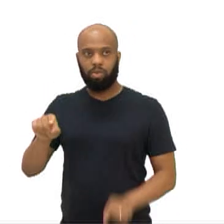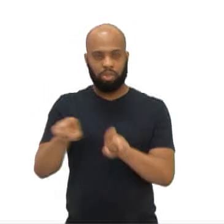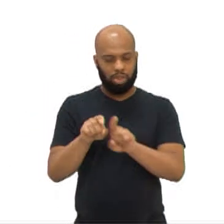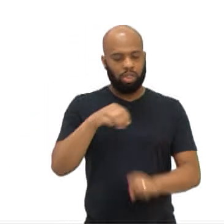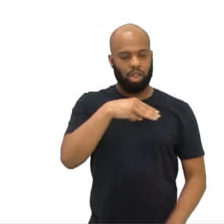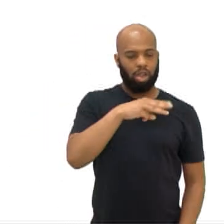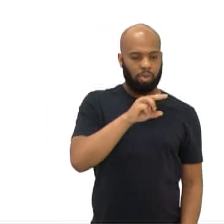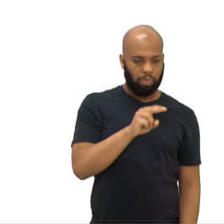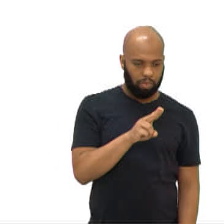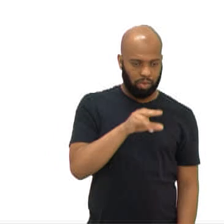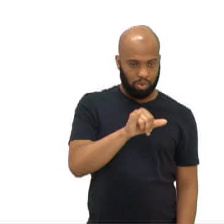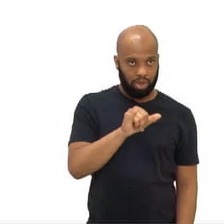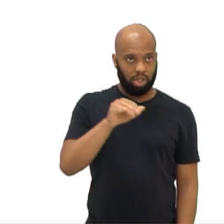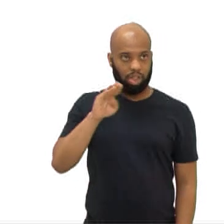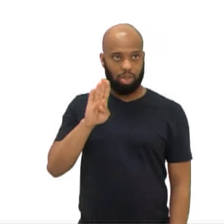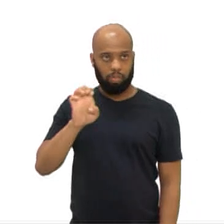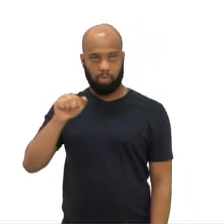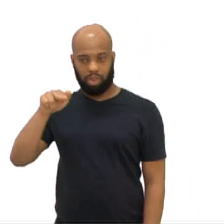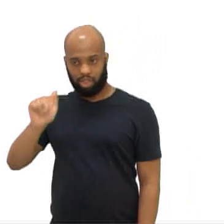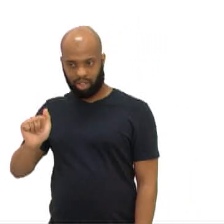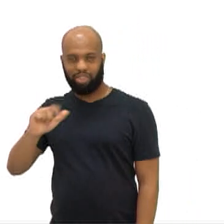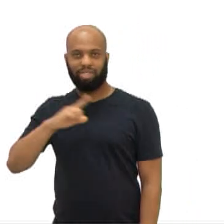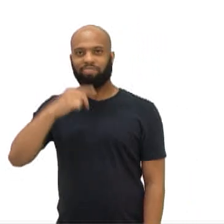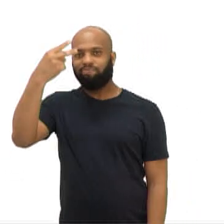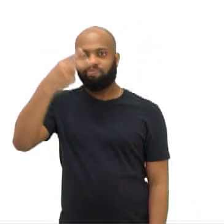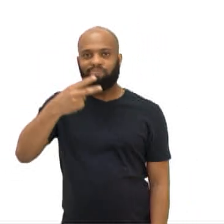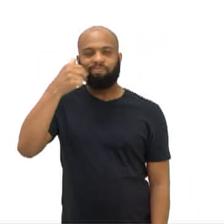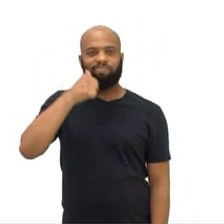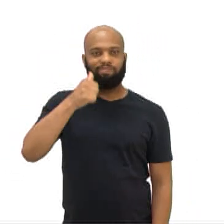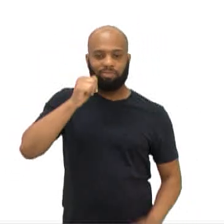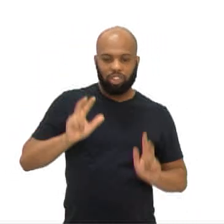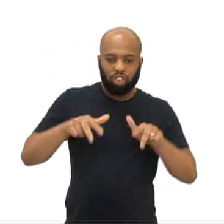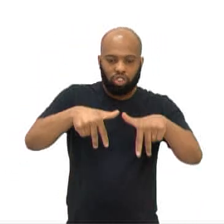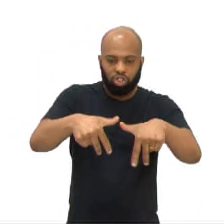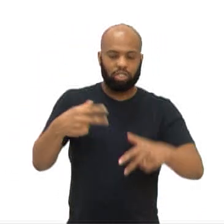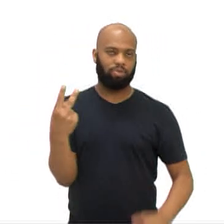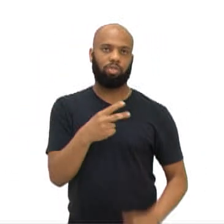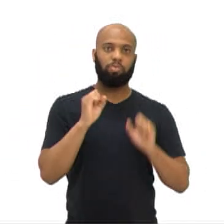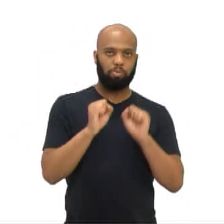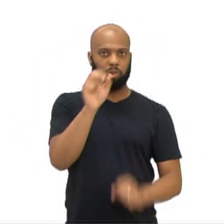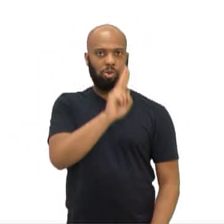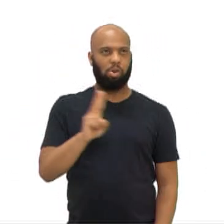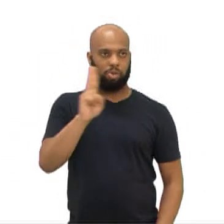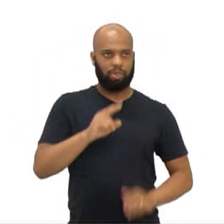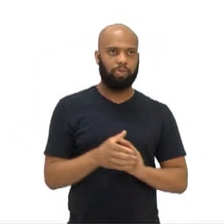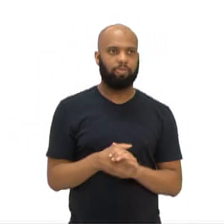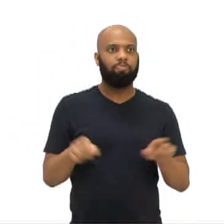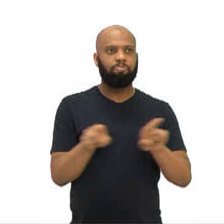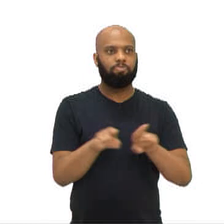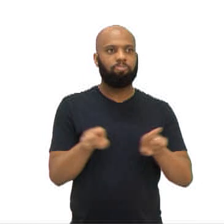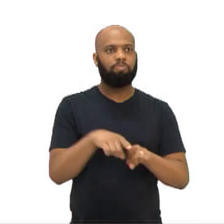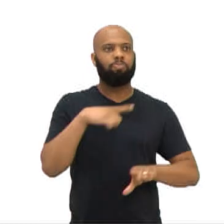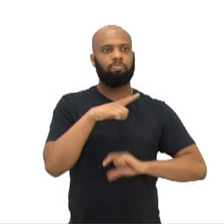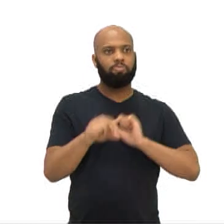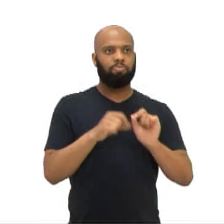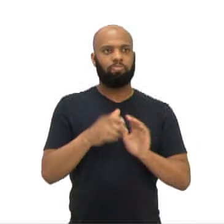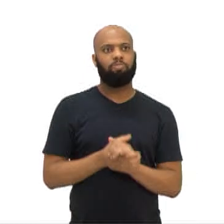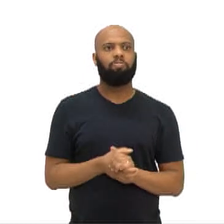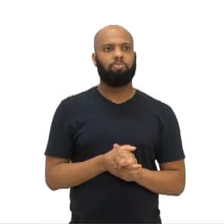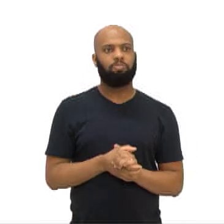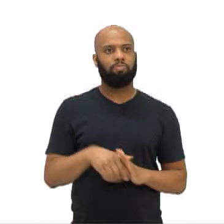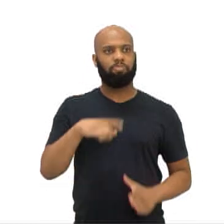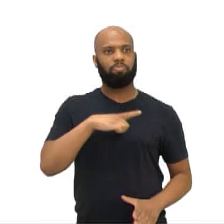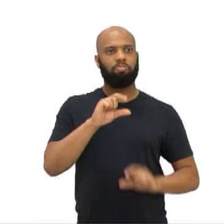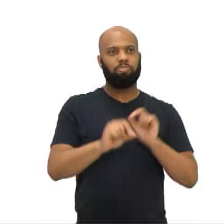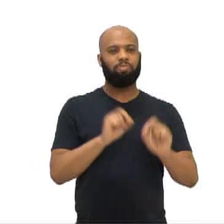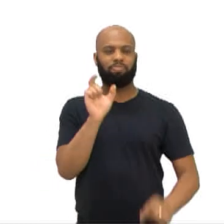Muy buenos, muy buenas, antes do singular e do plural. Isso que é invariável. Muy cerca, muy lejos.